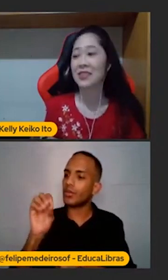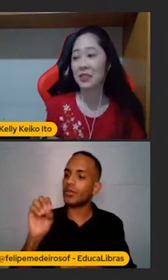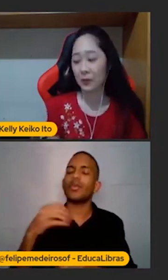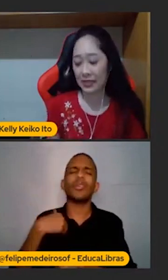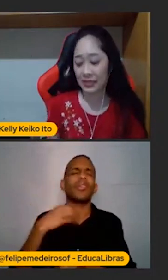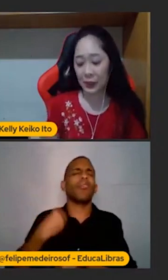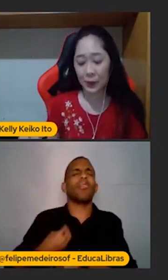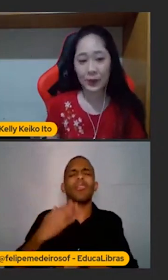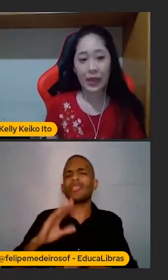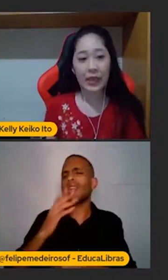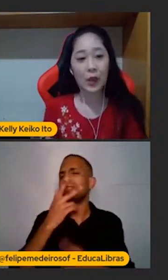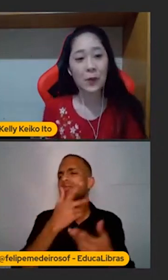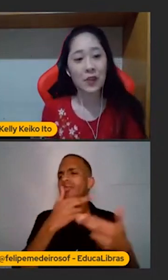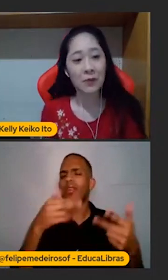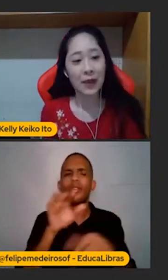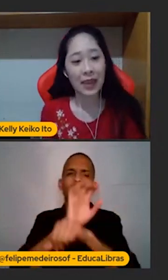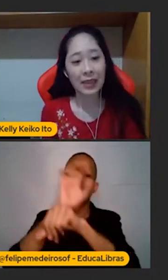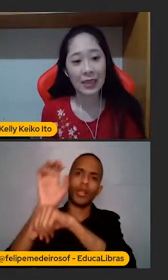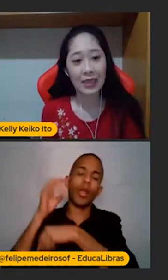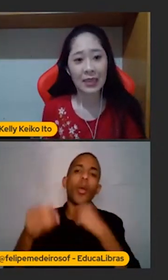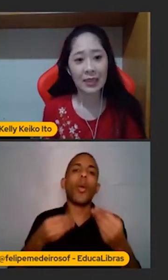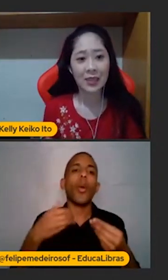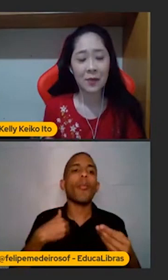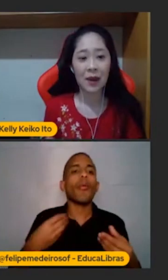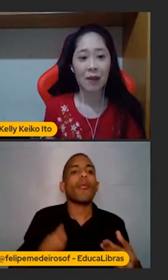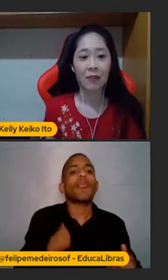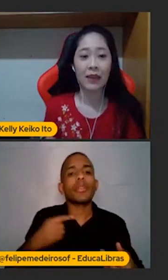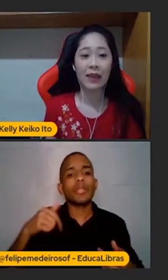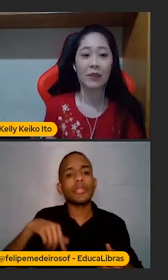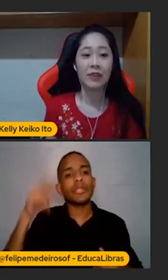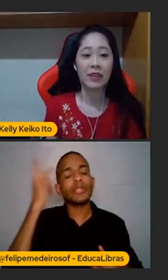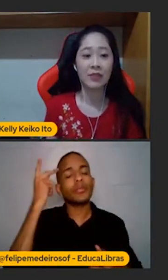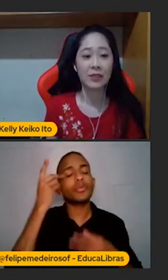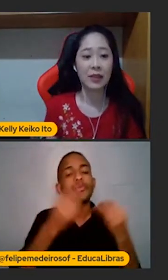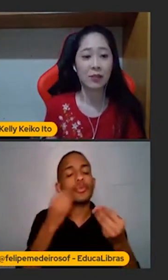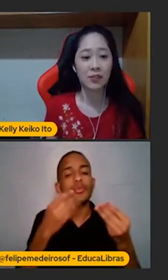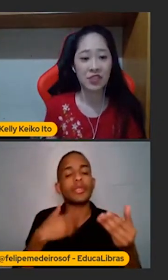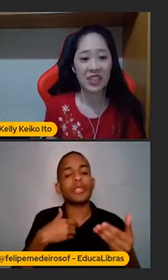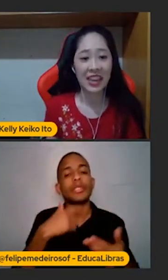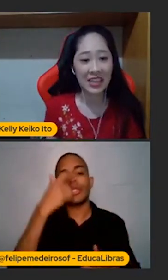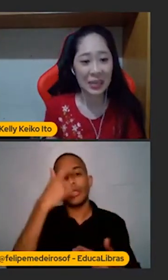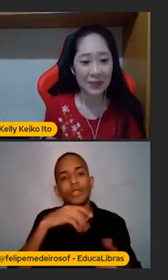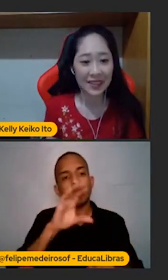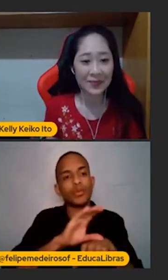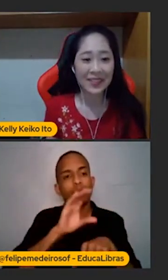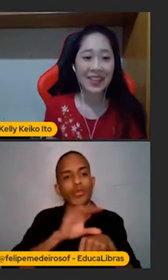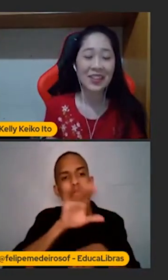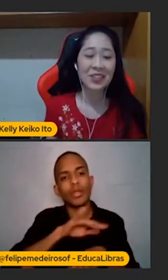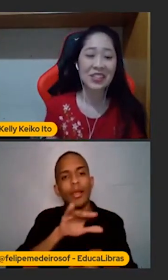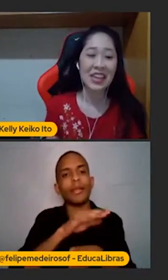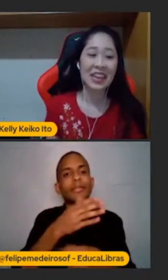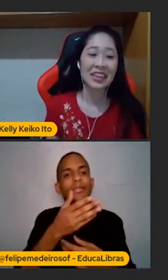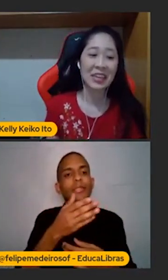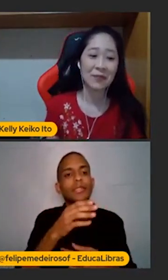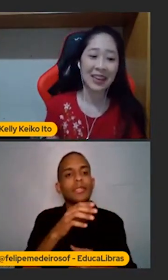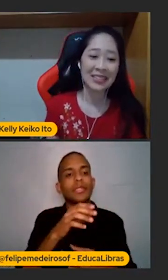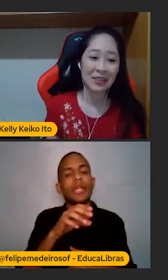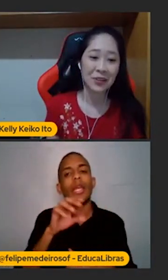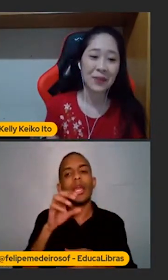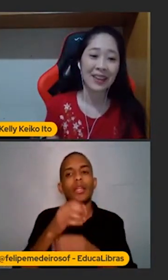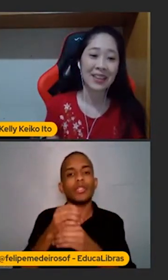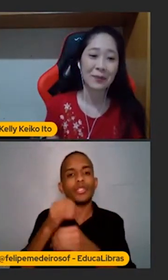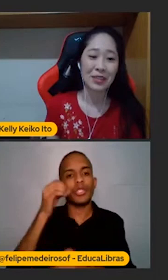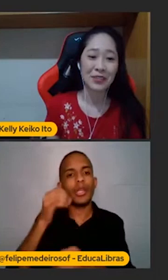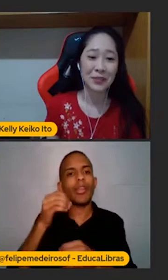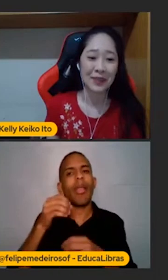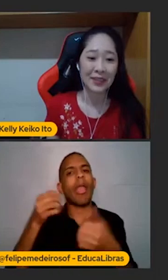bastantes estados assim no Brasil e coloca vim parar aqui em São Paulo né Eu vim aqui fazer curso de engenheiro a química eu sou engenheiro a